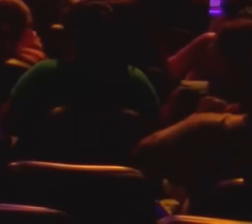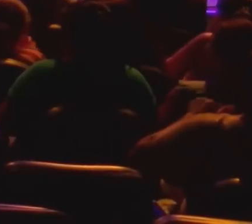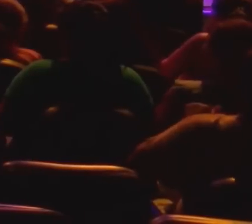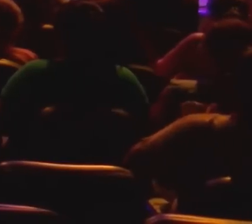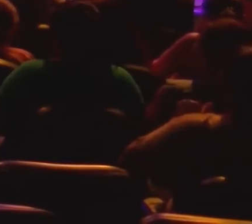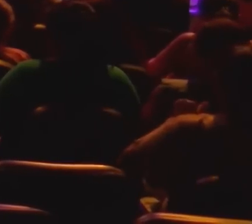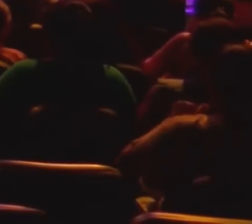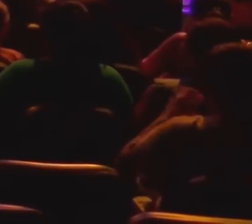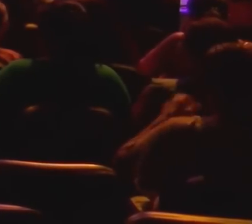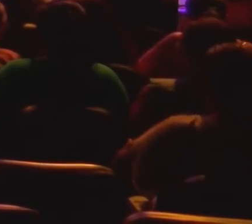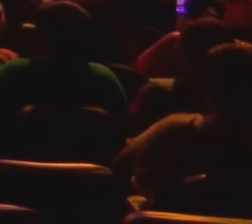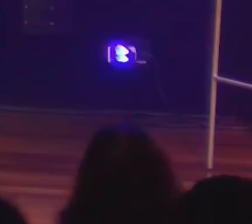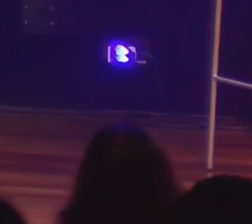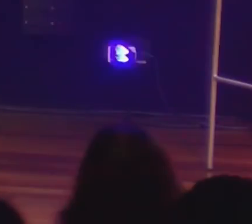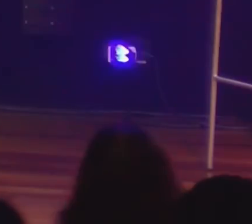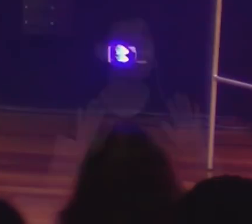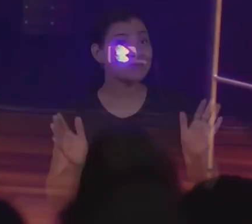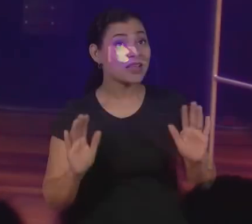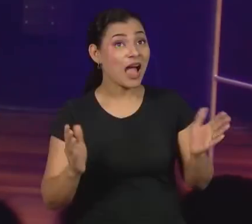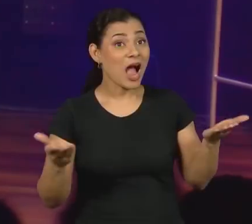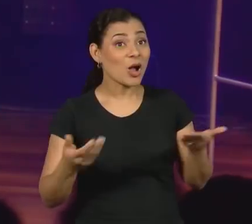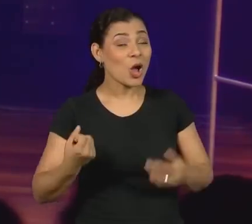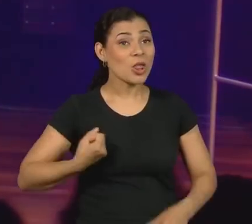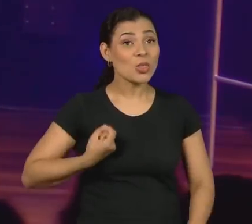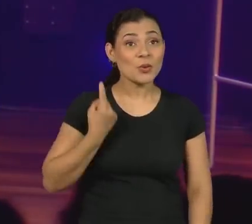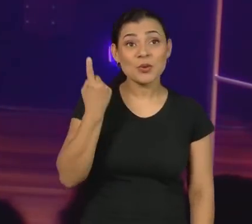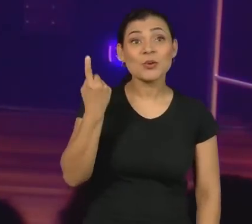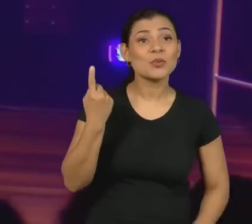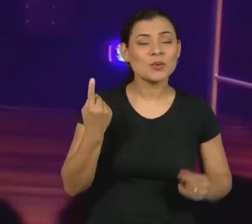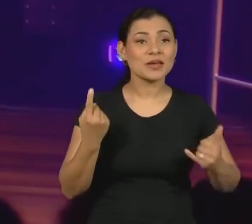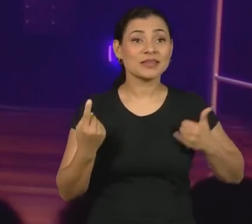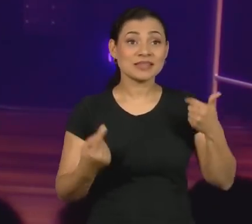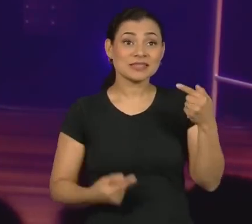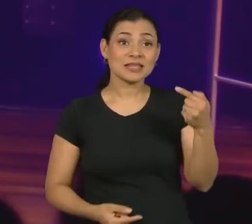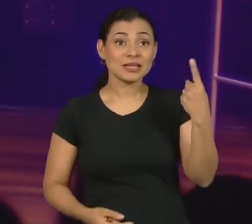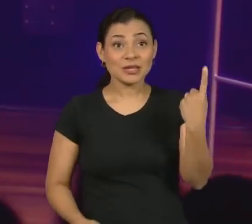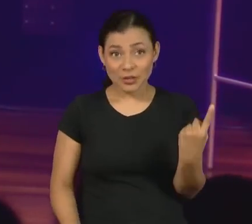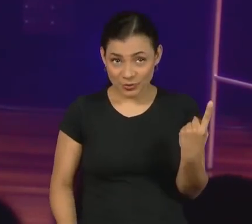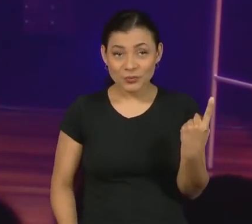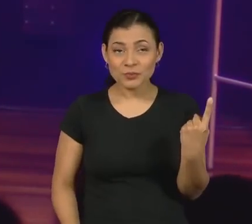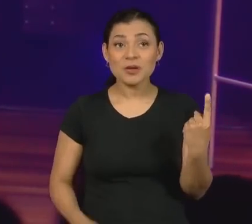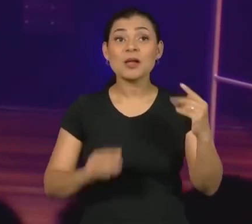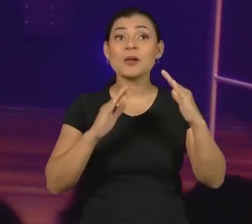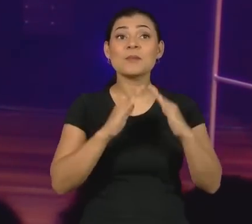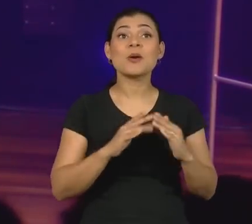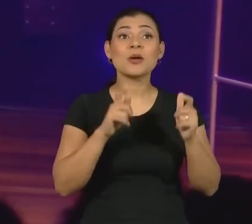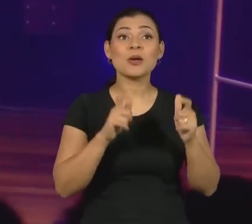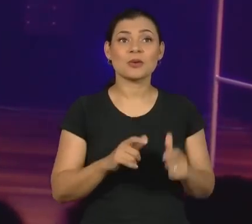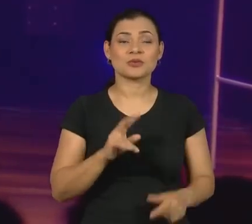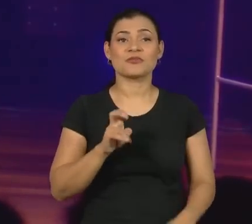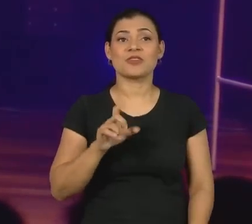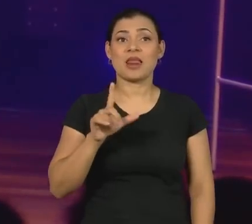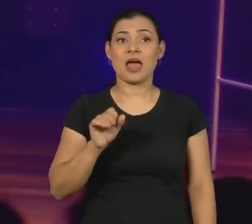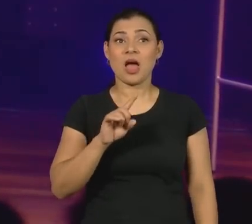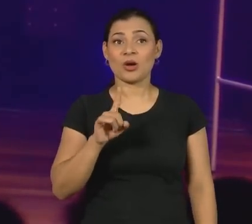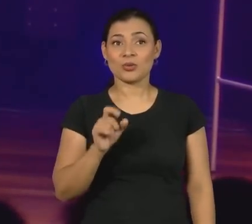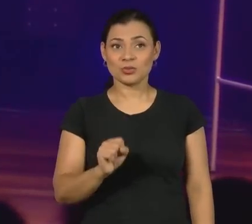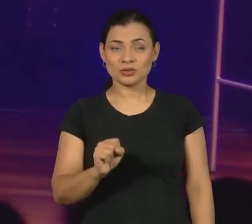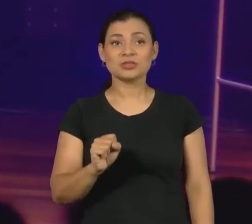Vamos lá, aguenta o coração. A número 1 tem 71 anos, mora no Jardim Veracruz,